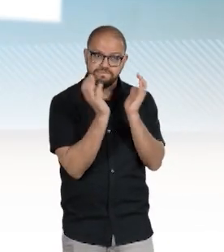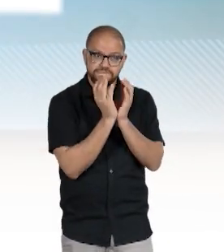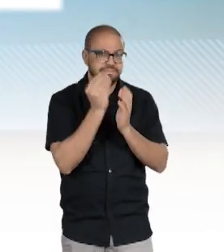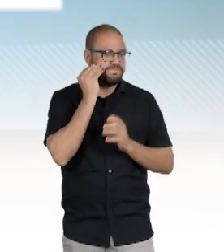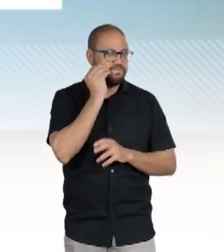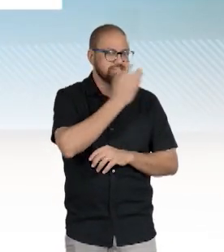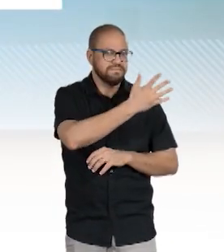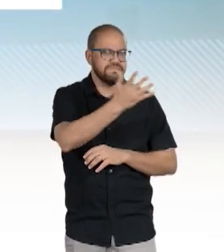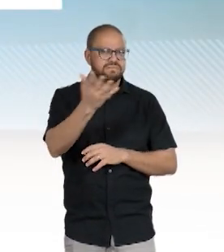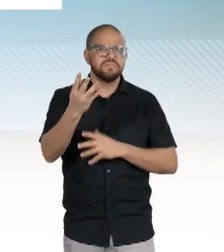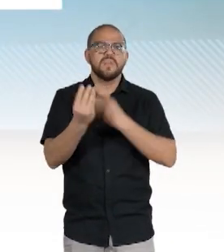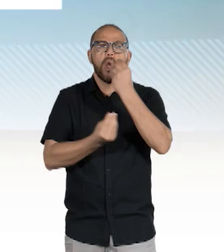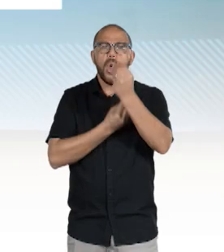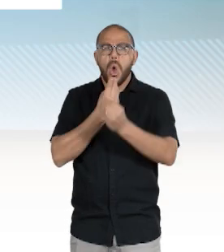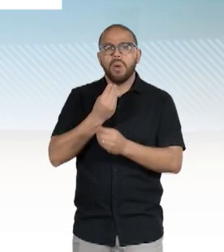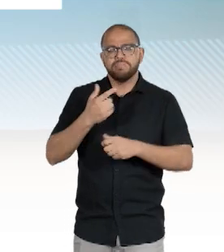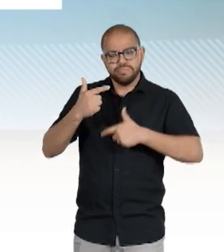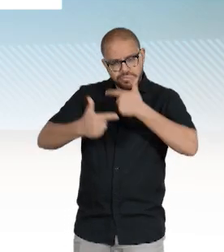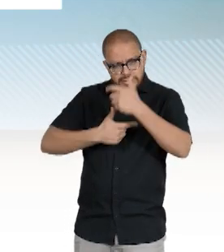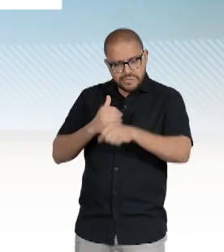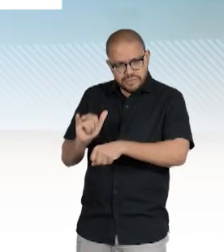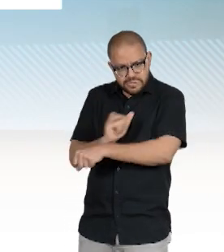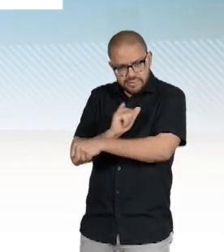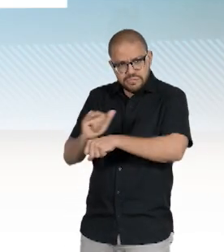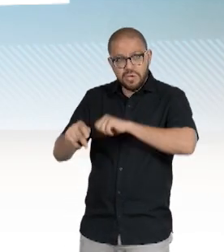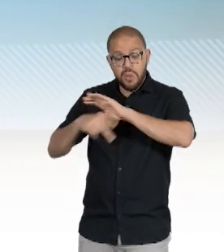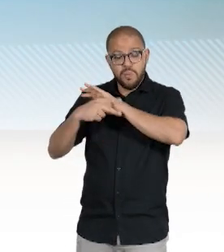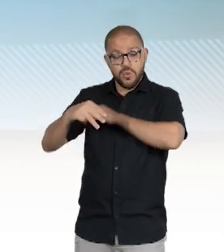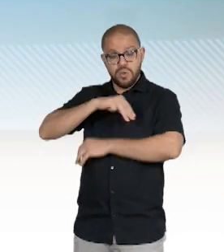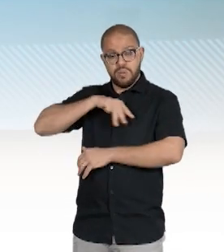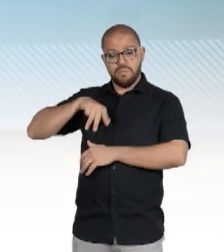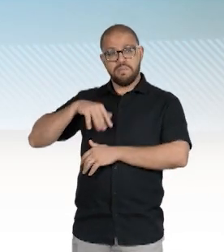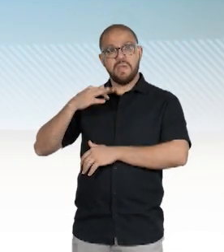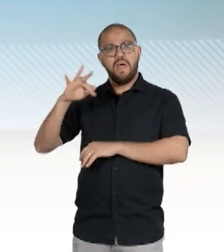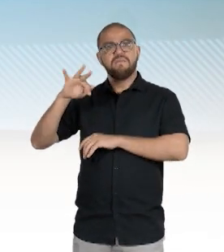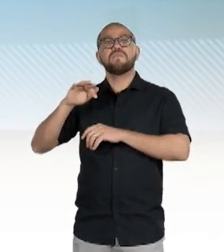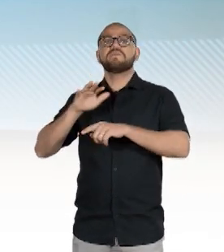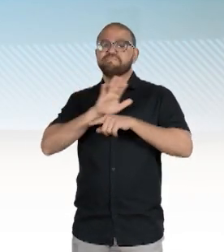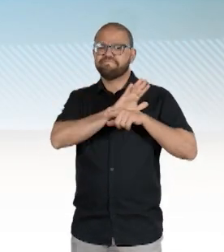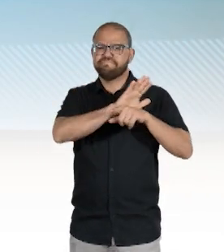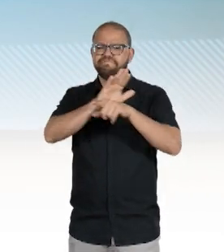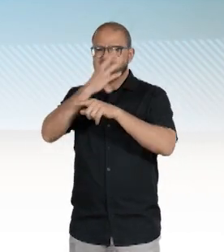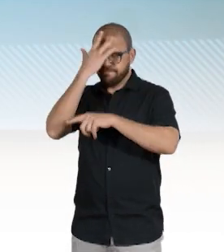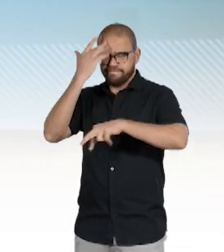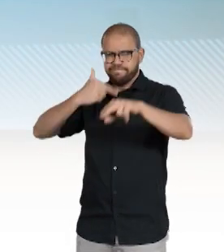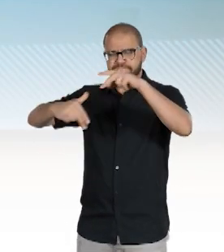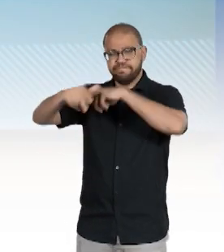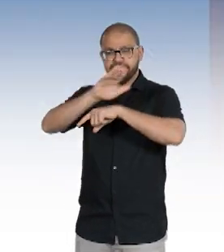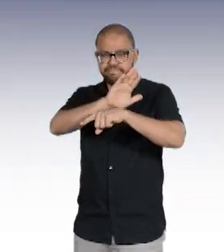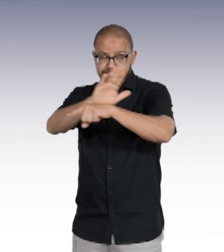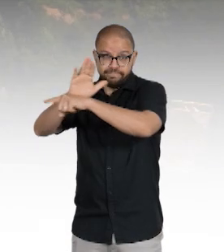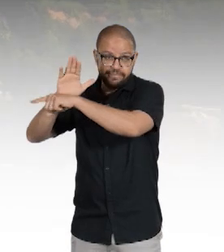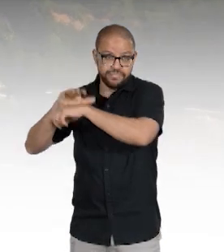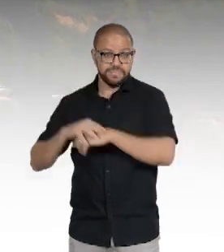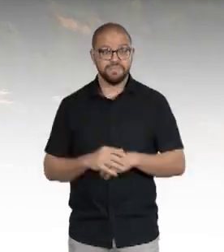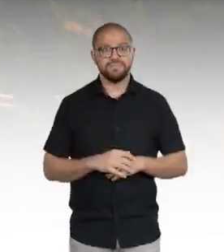vão mostrar agora como ações estratégicas do Ministério Público Federal fizeram diferença na vida de muita